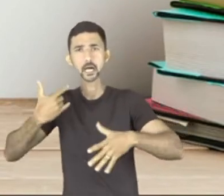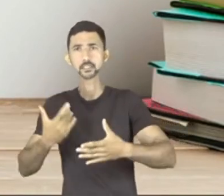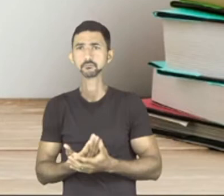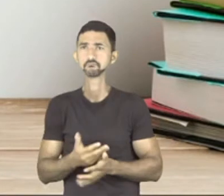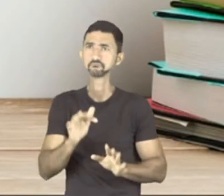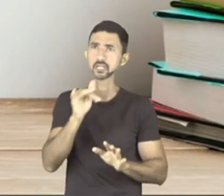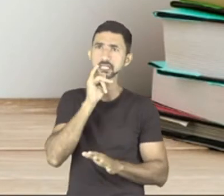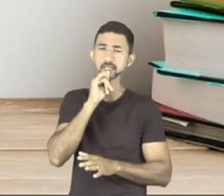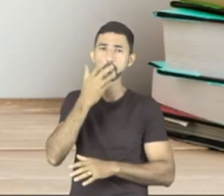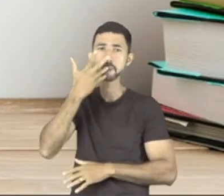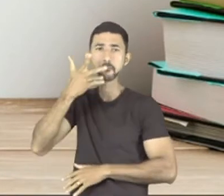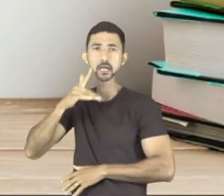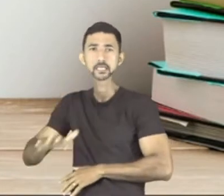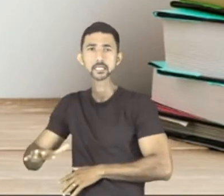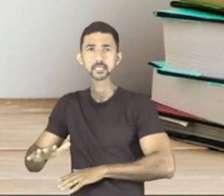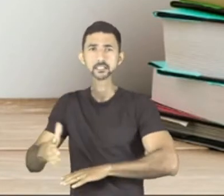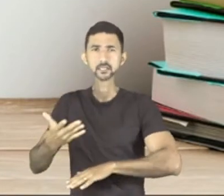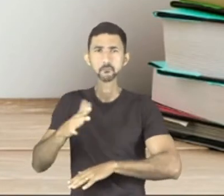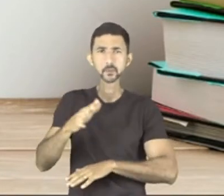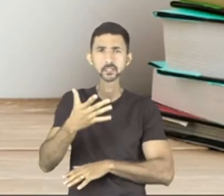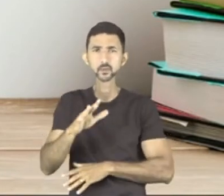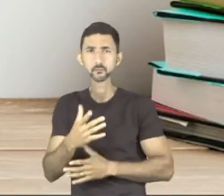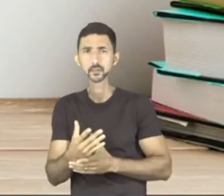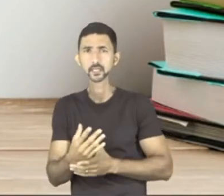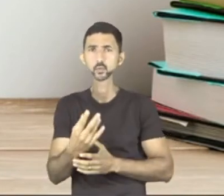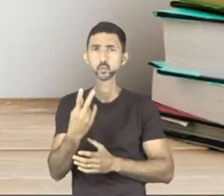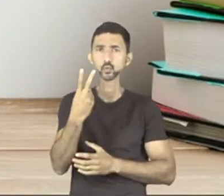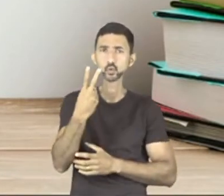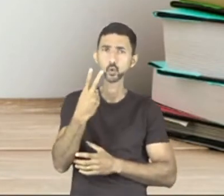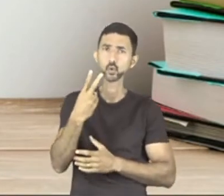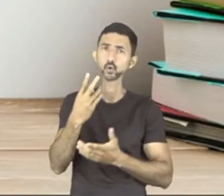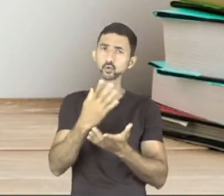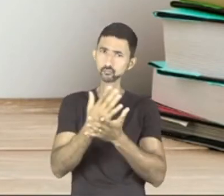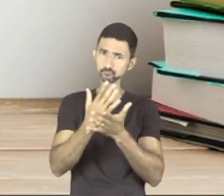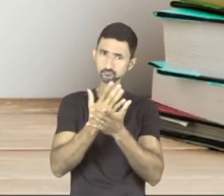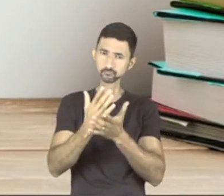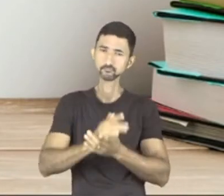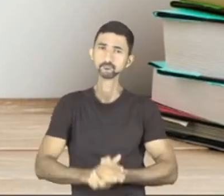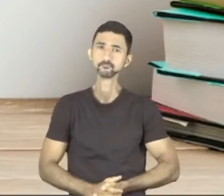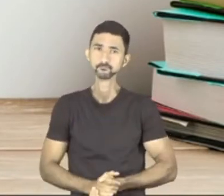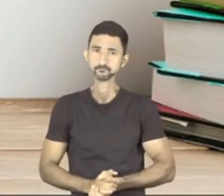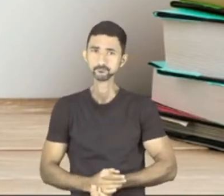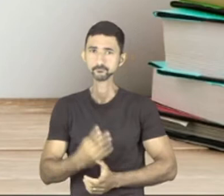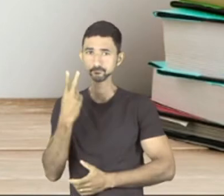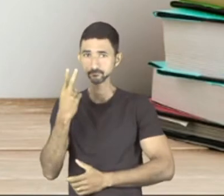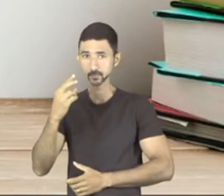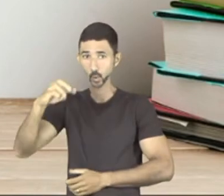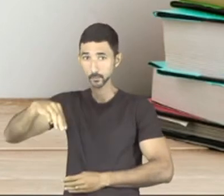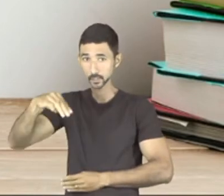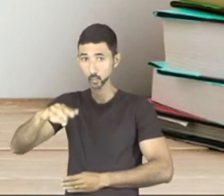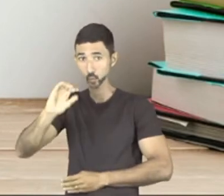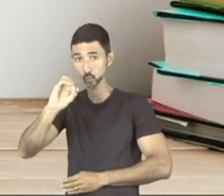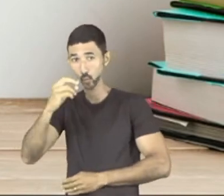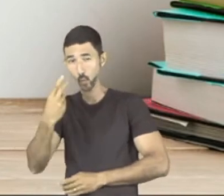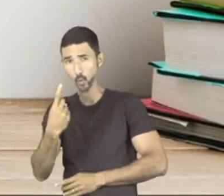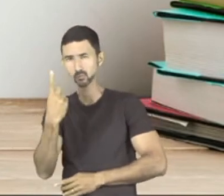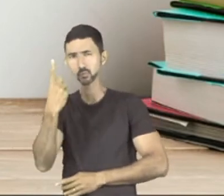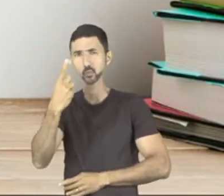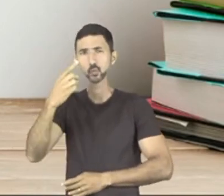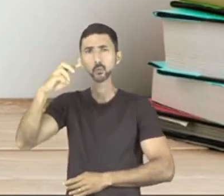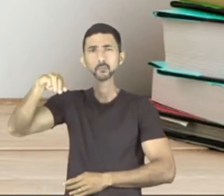participantes. Por exemplo, as crianças, as lutas geralmente são apenas 2 rounds de 2 minutos ou 1 minuto e